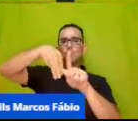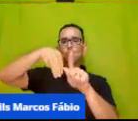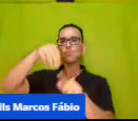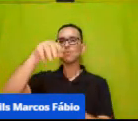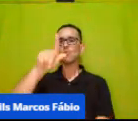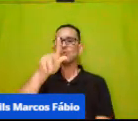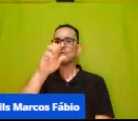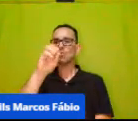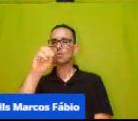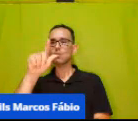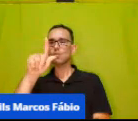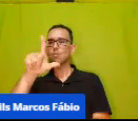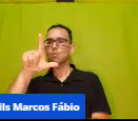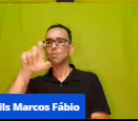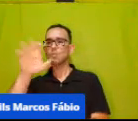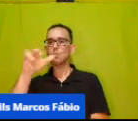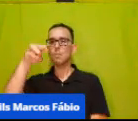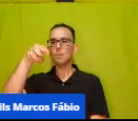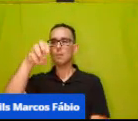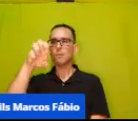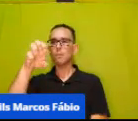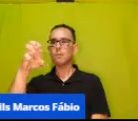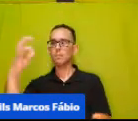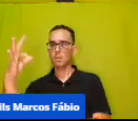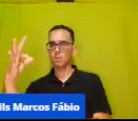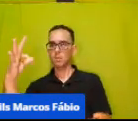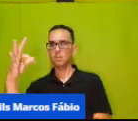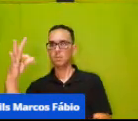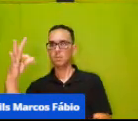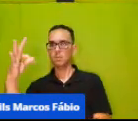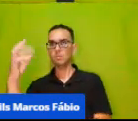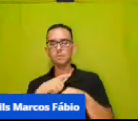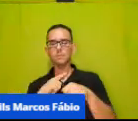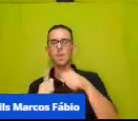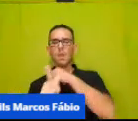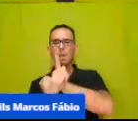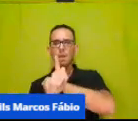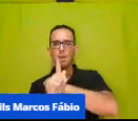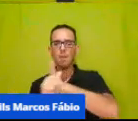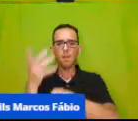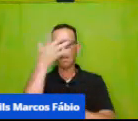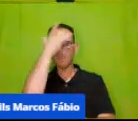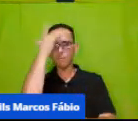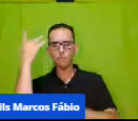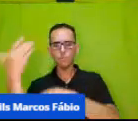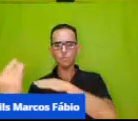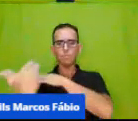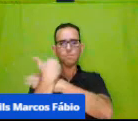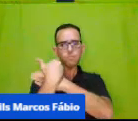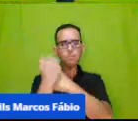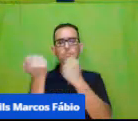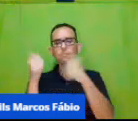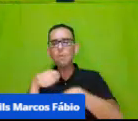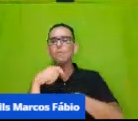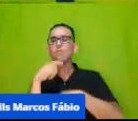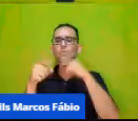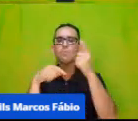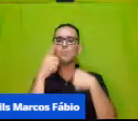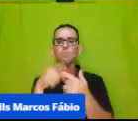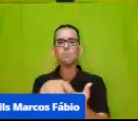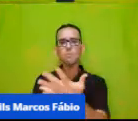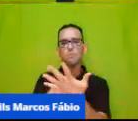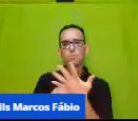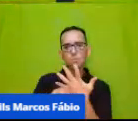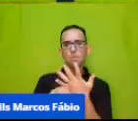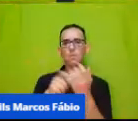mais por vídeos e dando atendimentos para aqueles que me procuram com dúvidas, via, né, eles